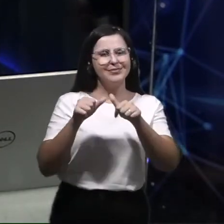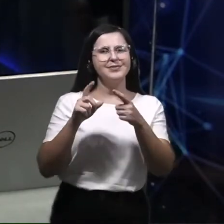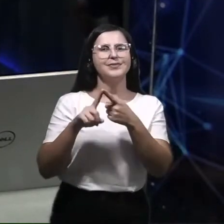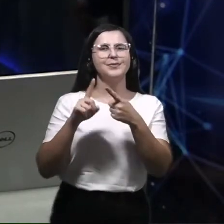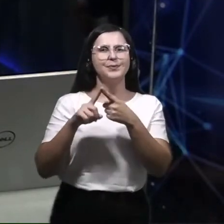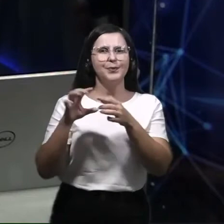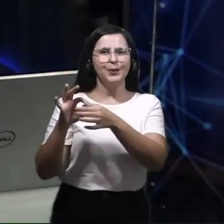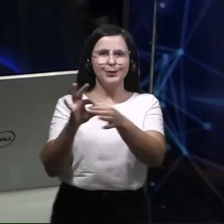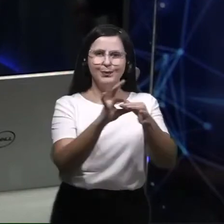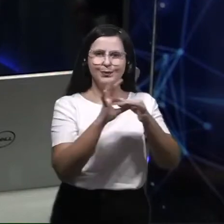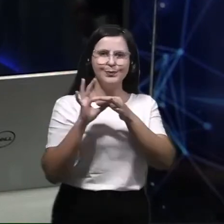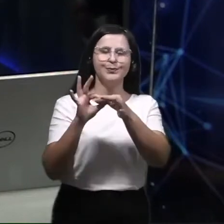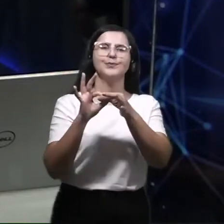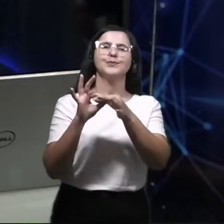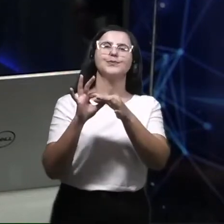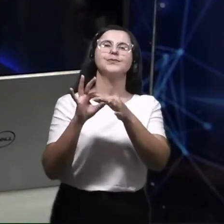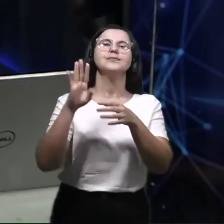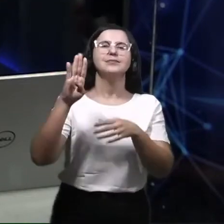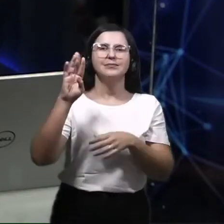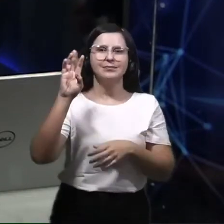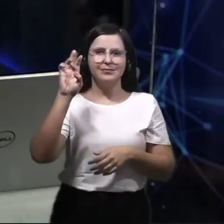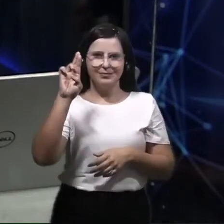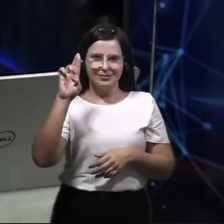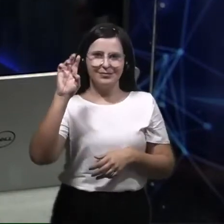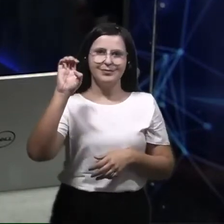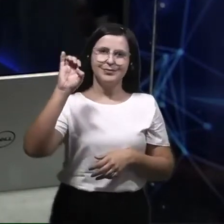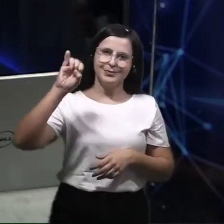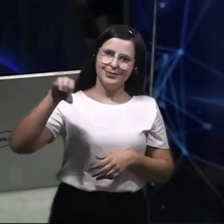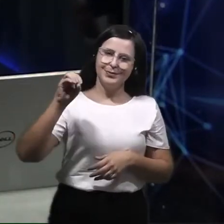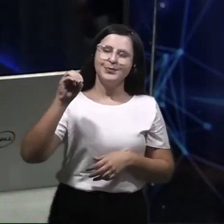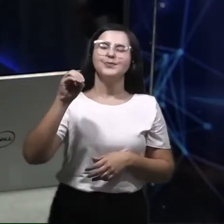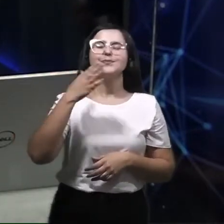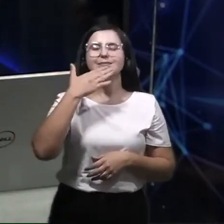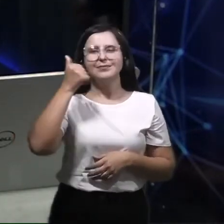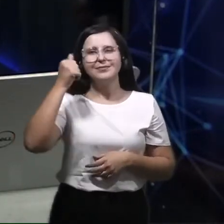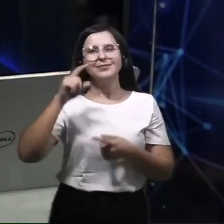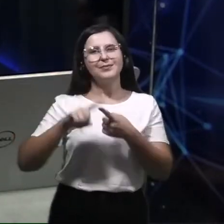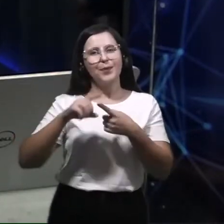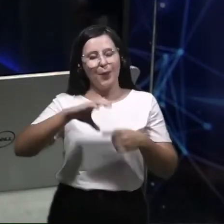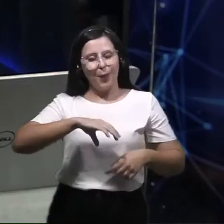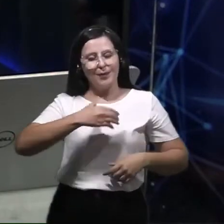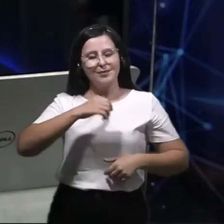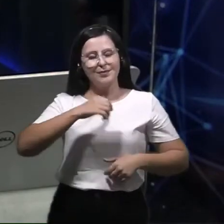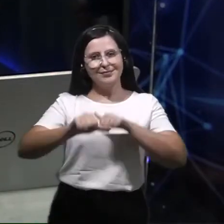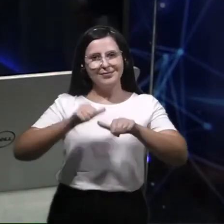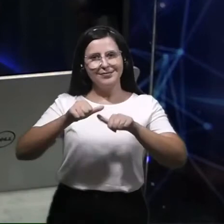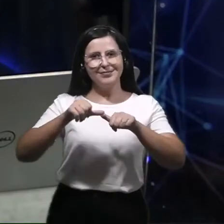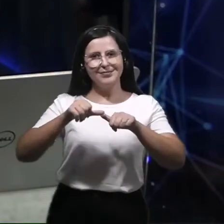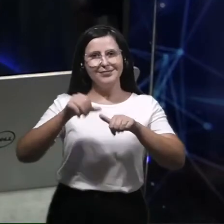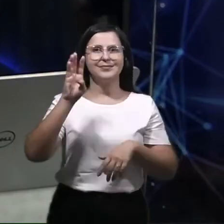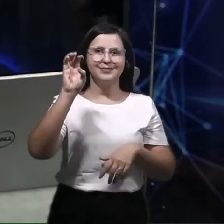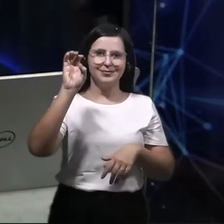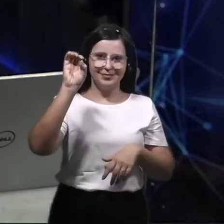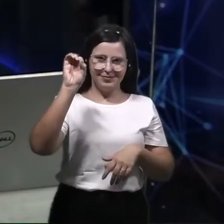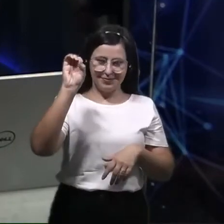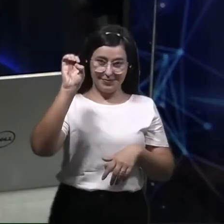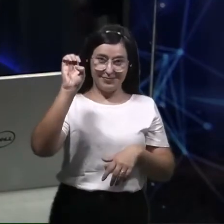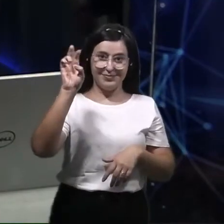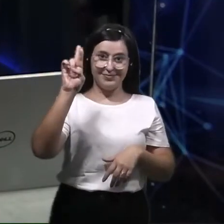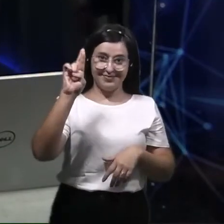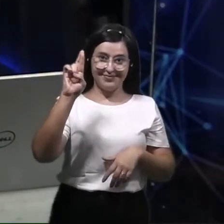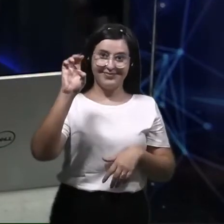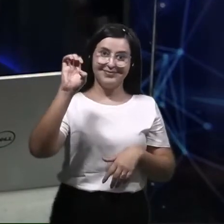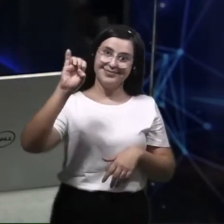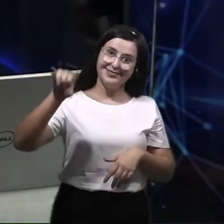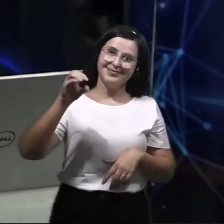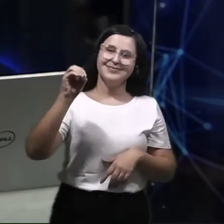coligação Unidos por um Brejo Melhor e a coligação Coragem para Mudar o Brejo. A nossa equipe técnica envolvida, o Elivaldo Araújo, desculpa